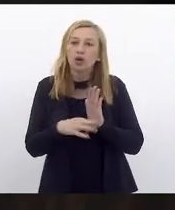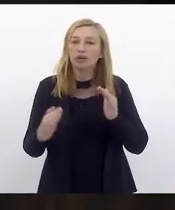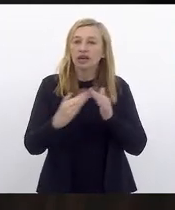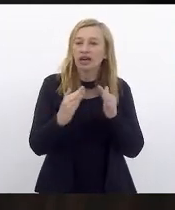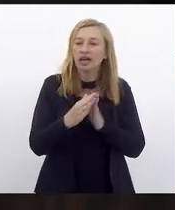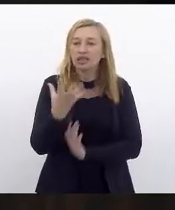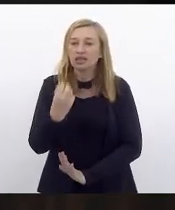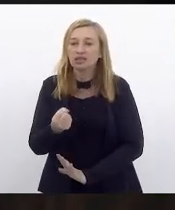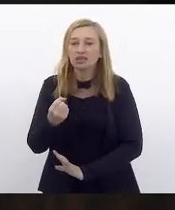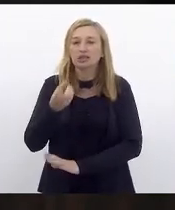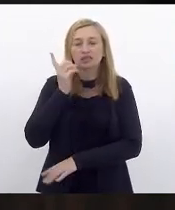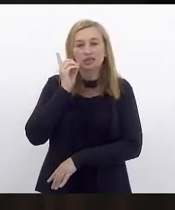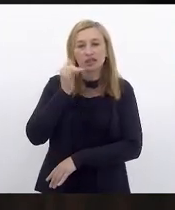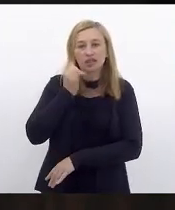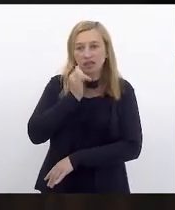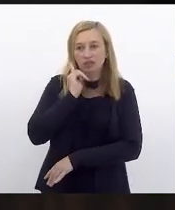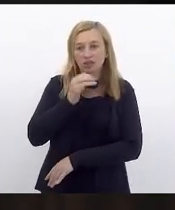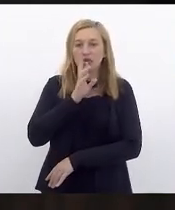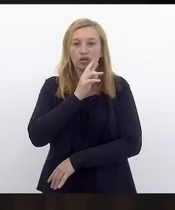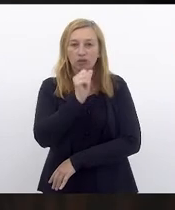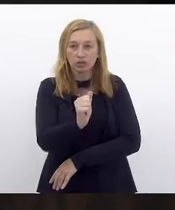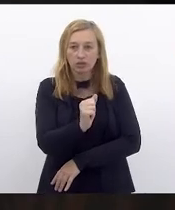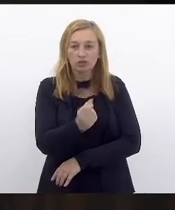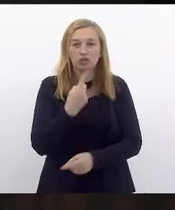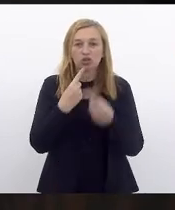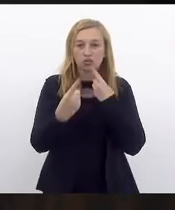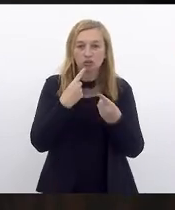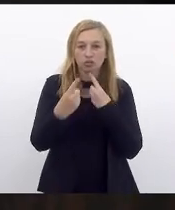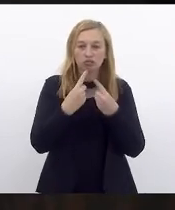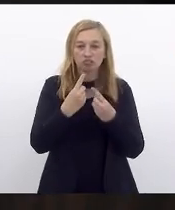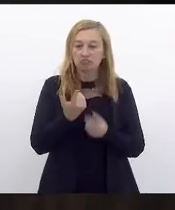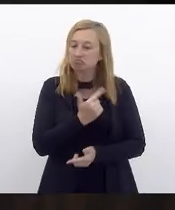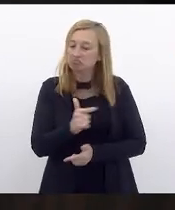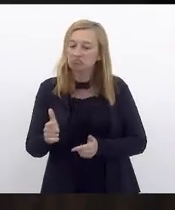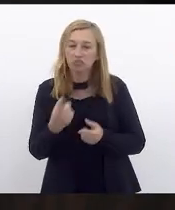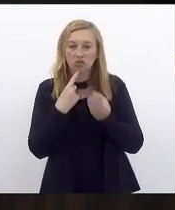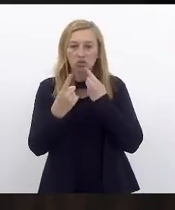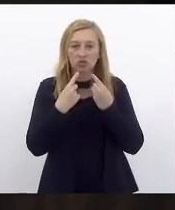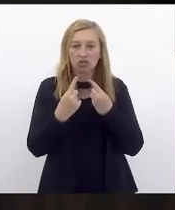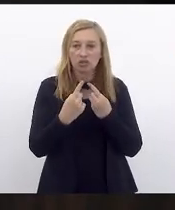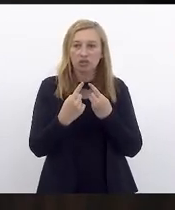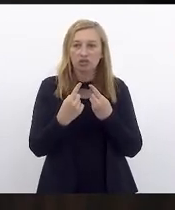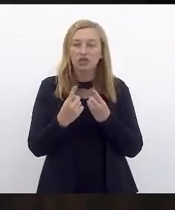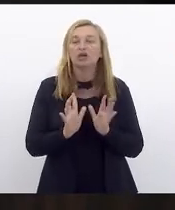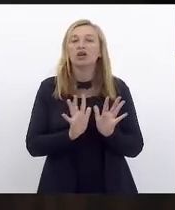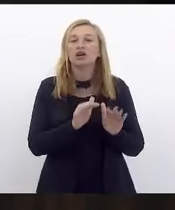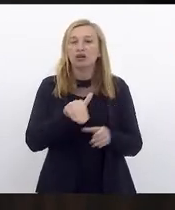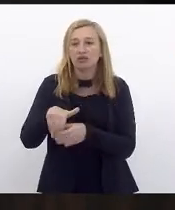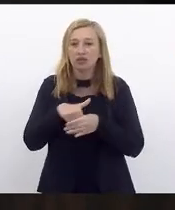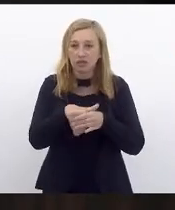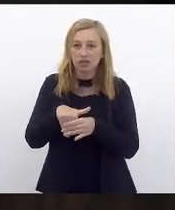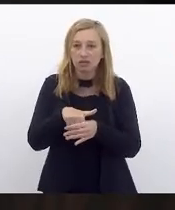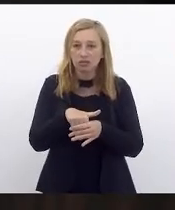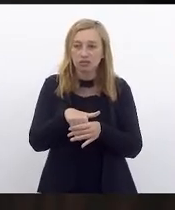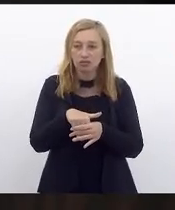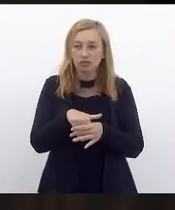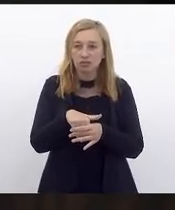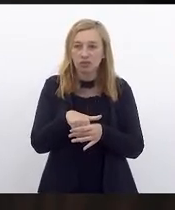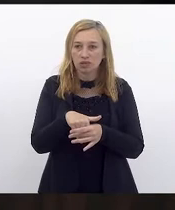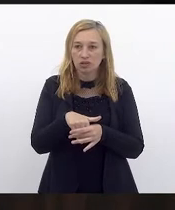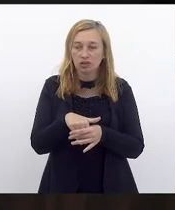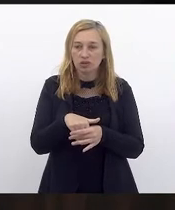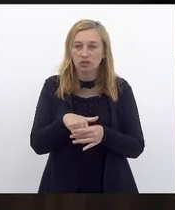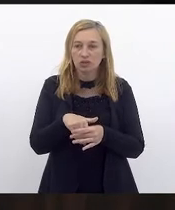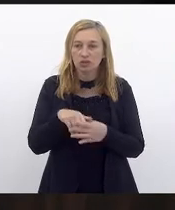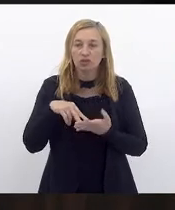Deputado, relator, Rodrigo Amorim. Em discussão. Não havendo quem queira discutir, em votação. Os senhores